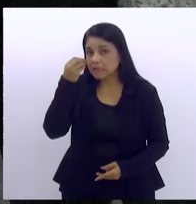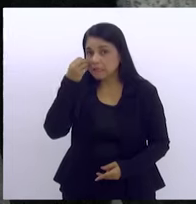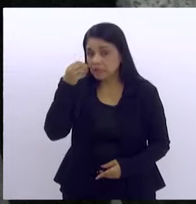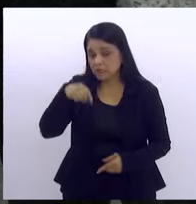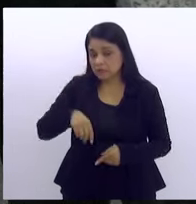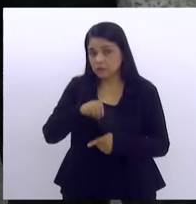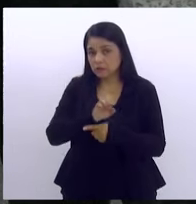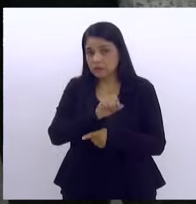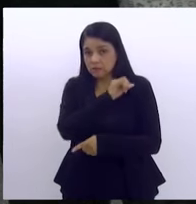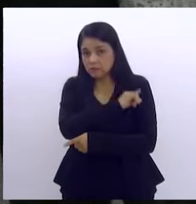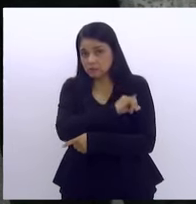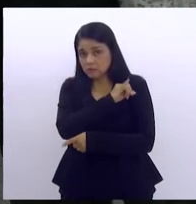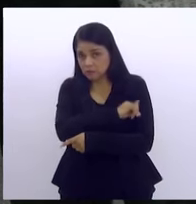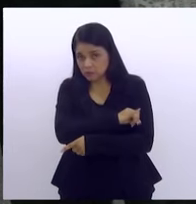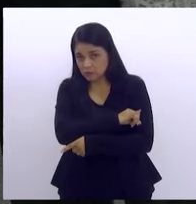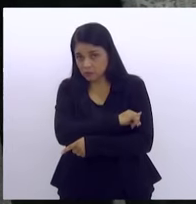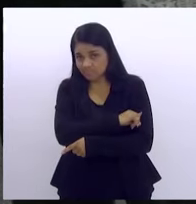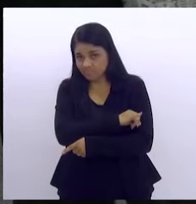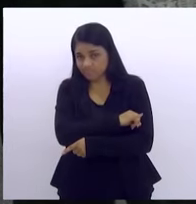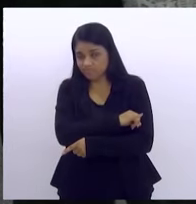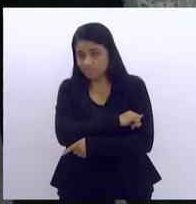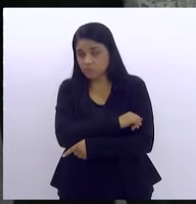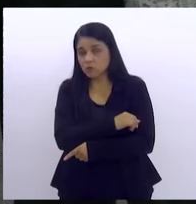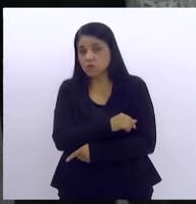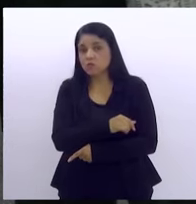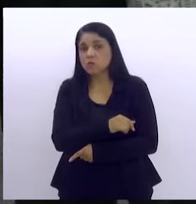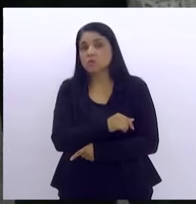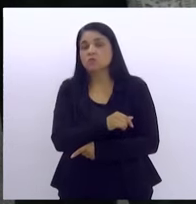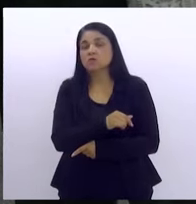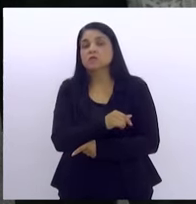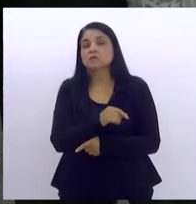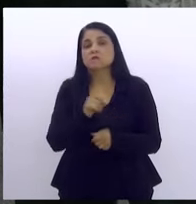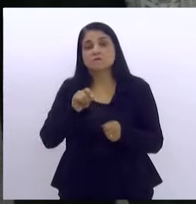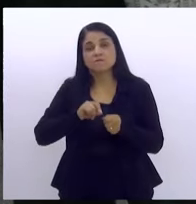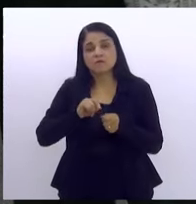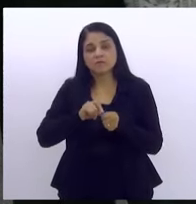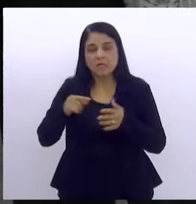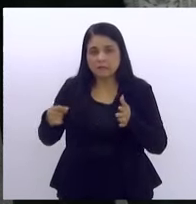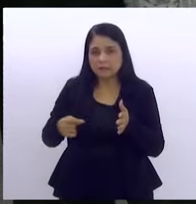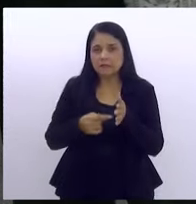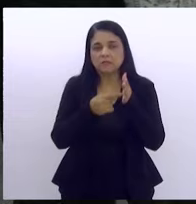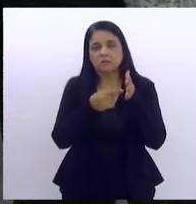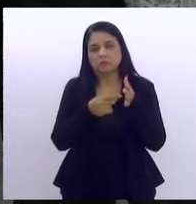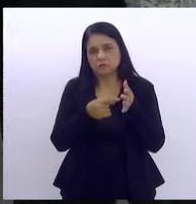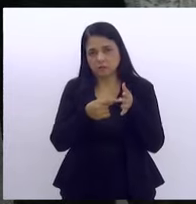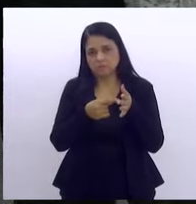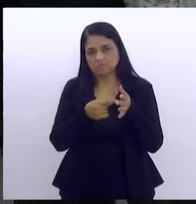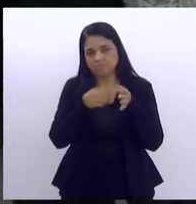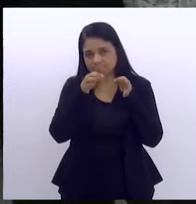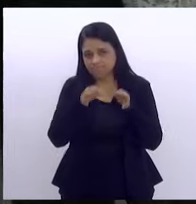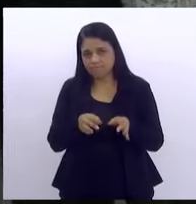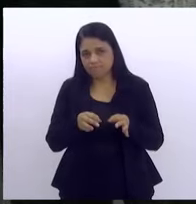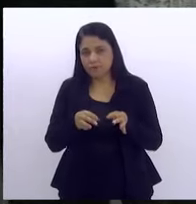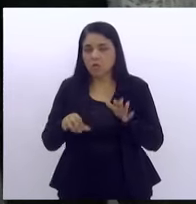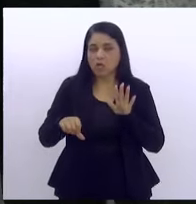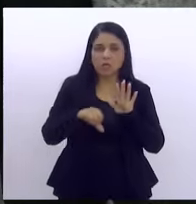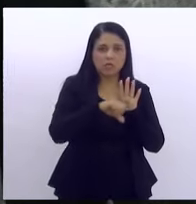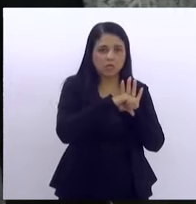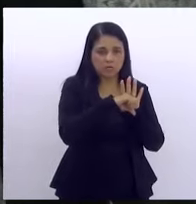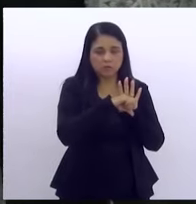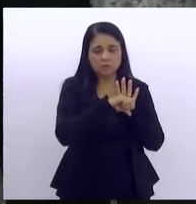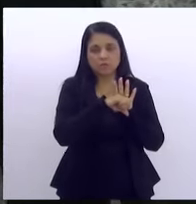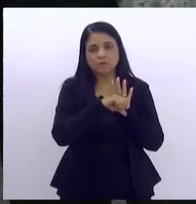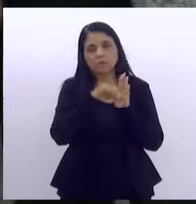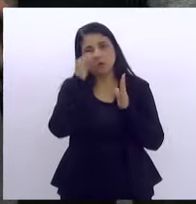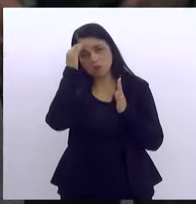estado tão difícil, colocar, né, e fazer as denúncias necessárias, tanto ao crime como quem